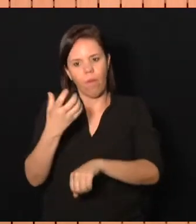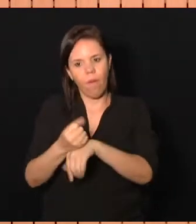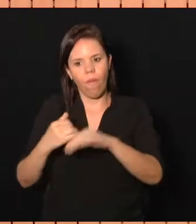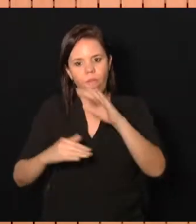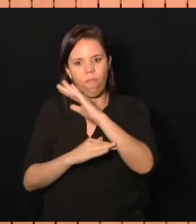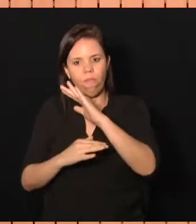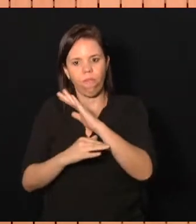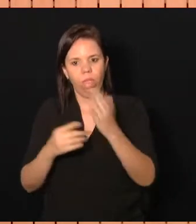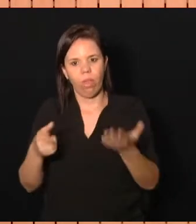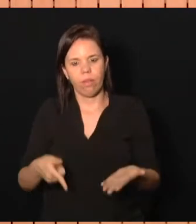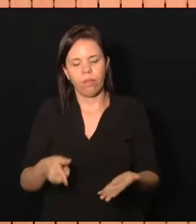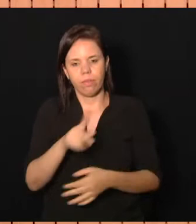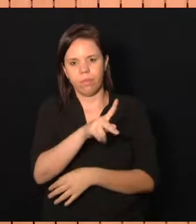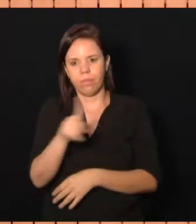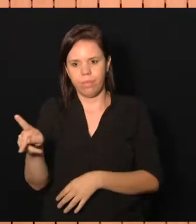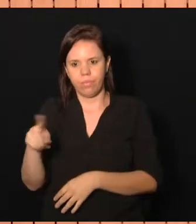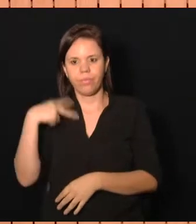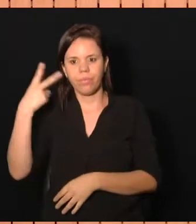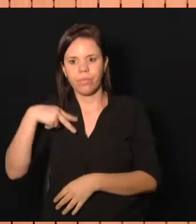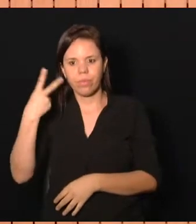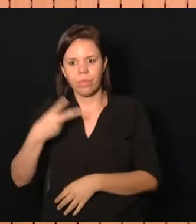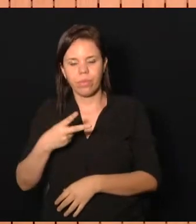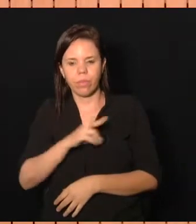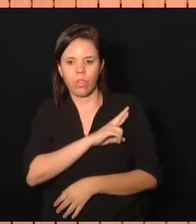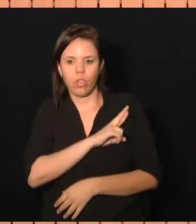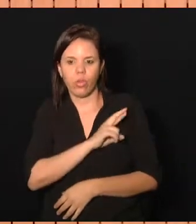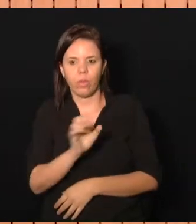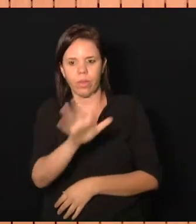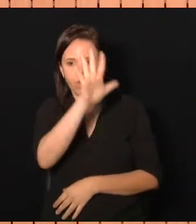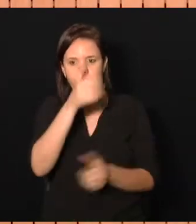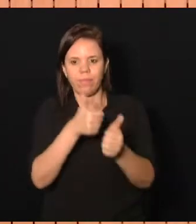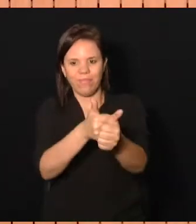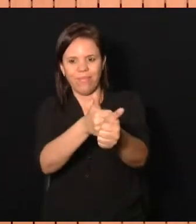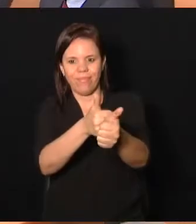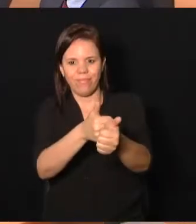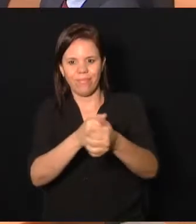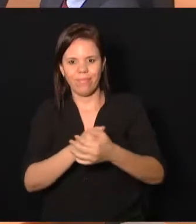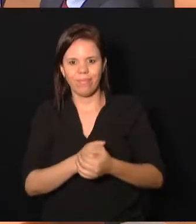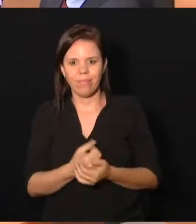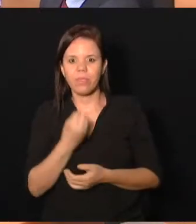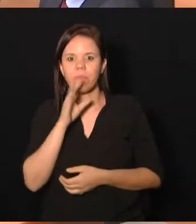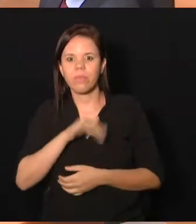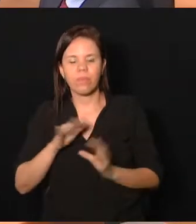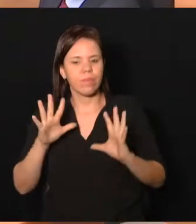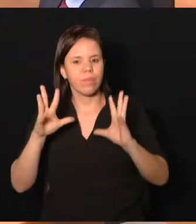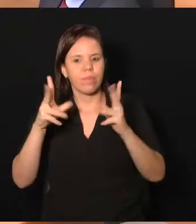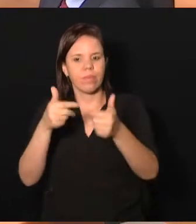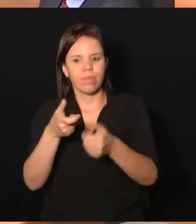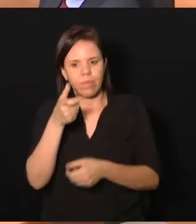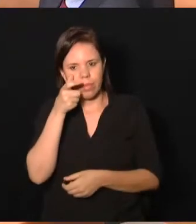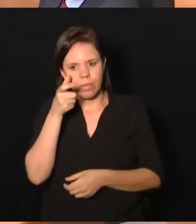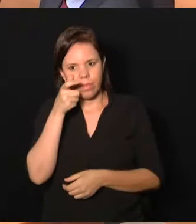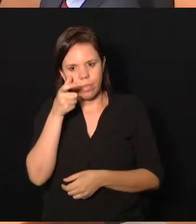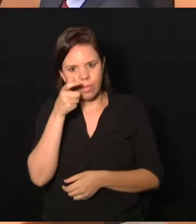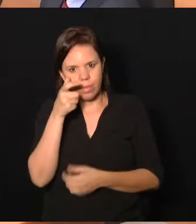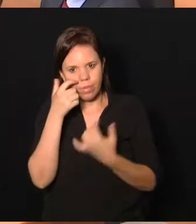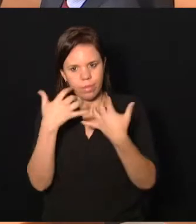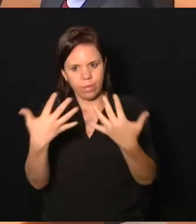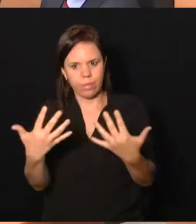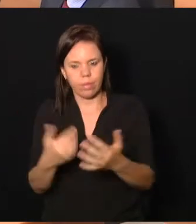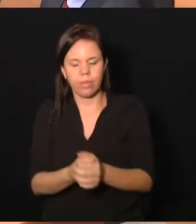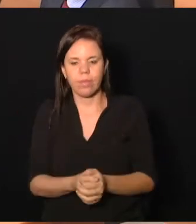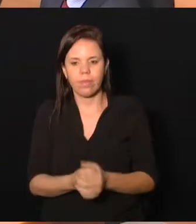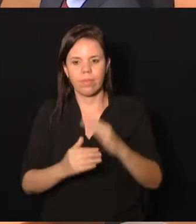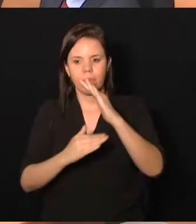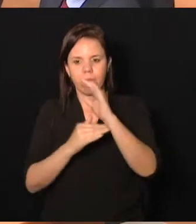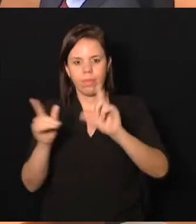Câmara. O presidente é o vereador Rubens Gás. Vamos acompanhar. Boa tarde a todos que nos assistem através